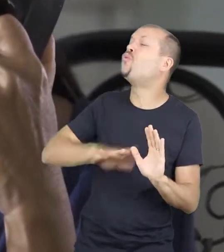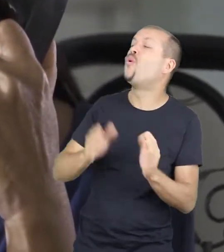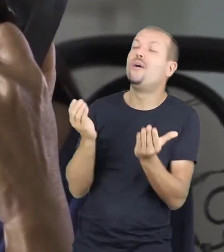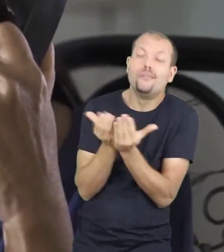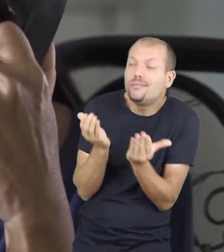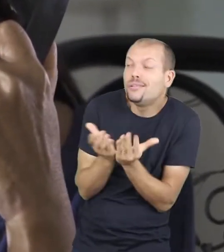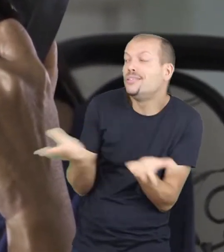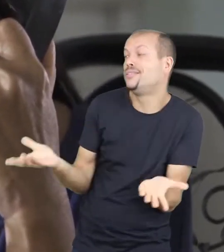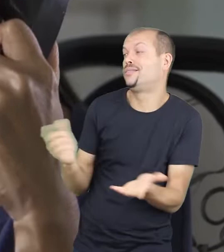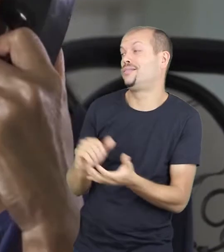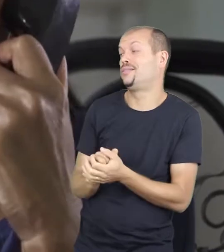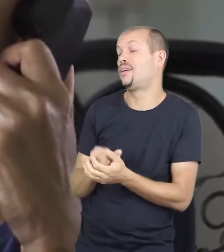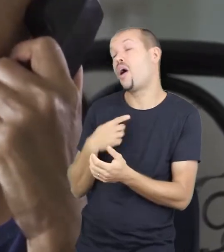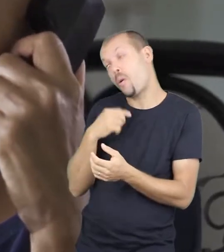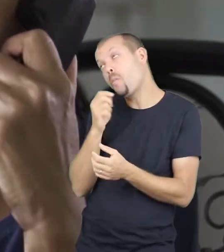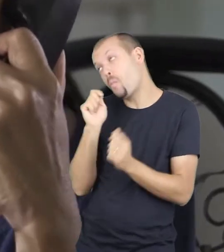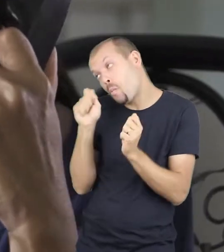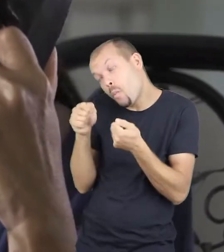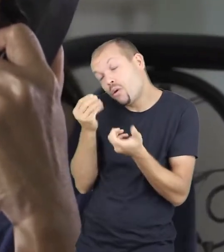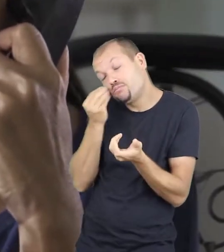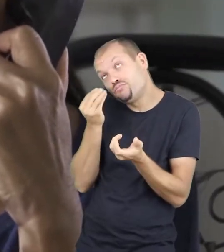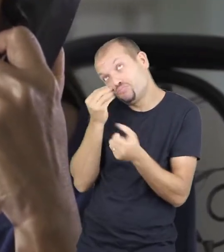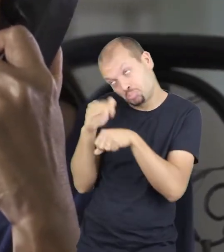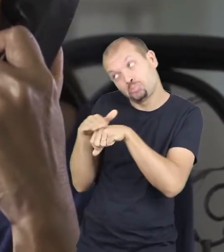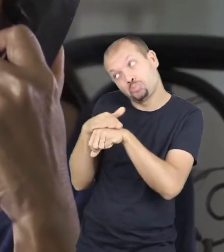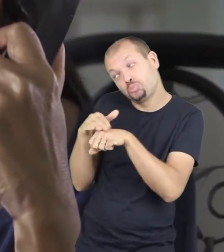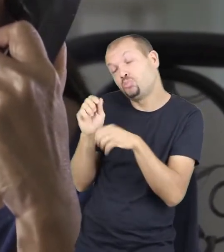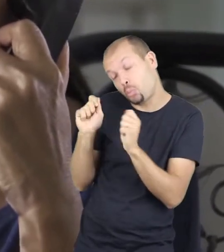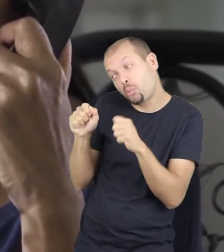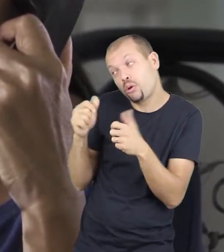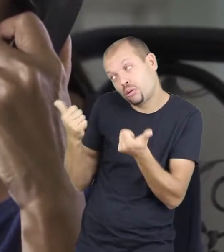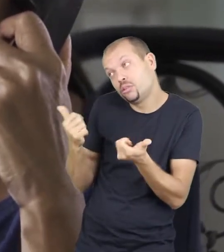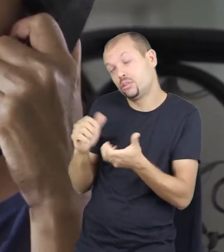crente. Eu posso tentar convencê-la, sim.